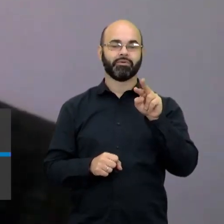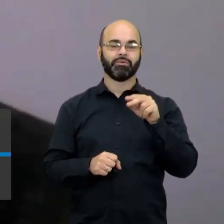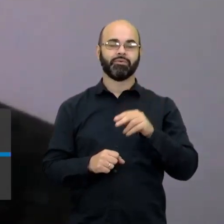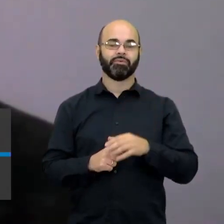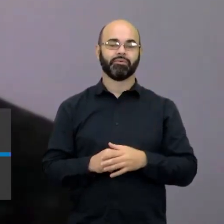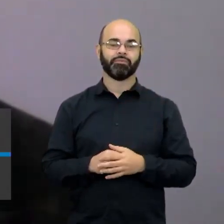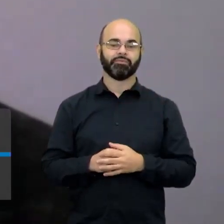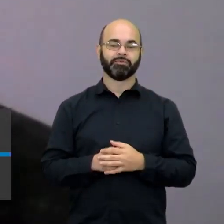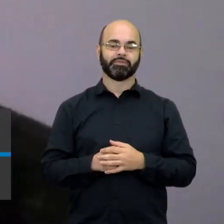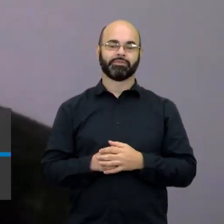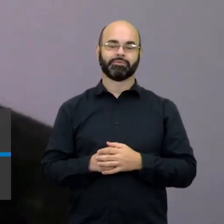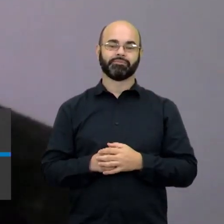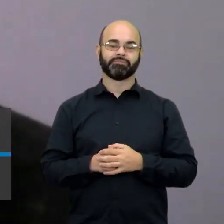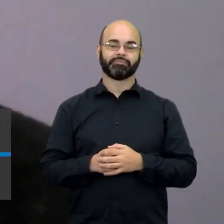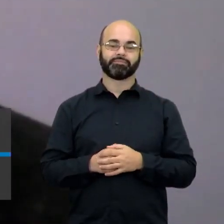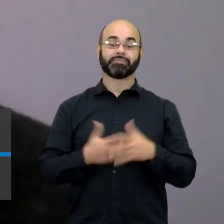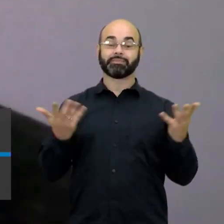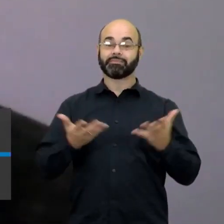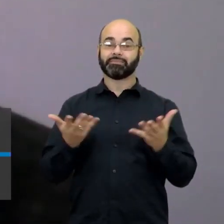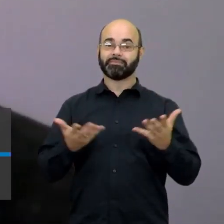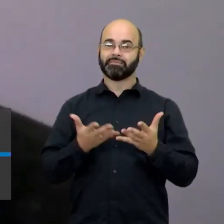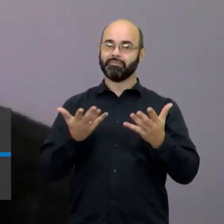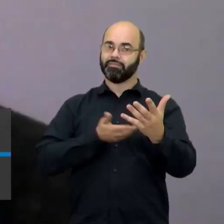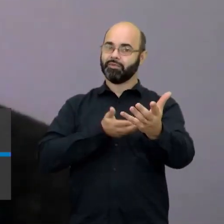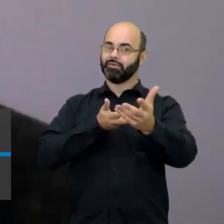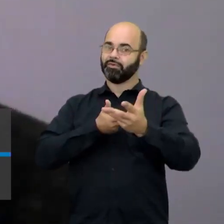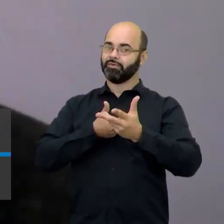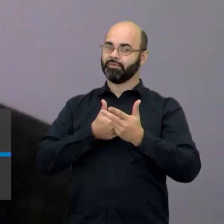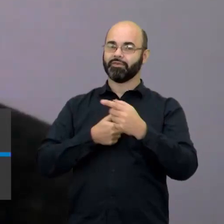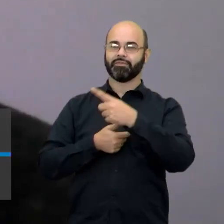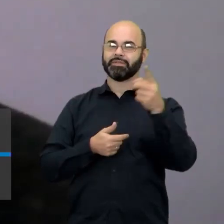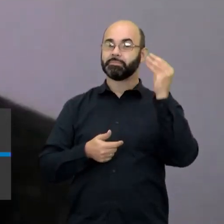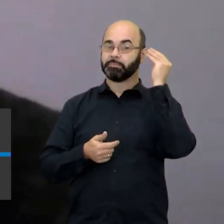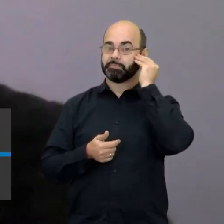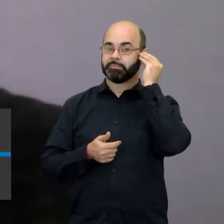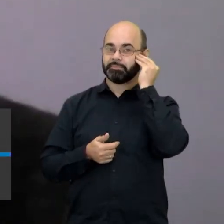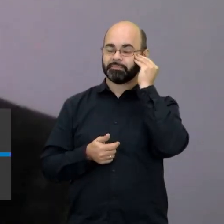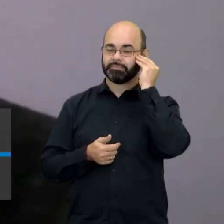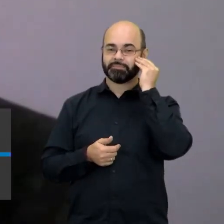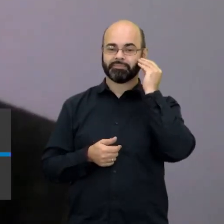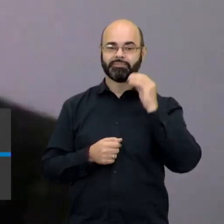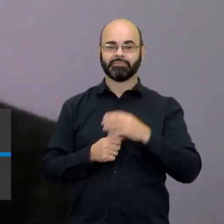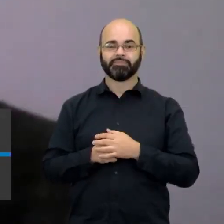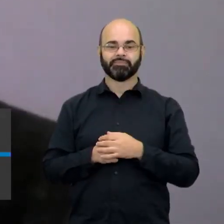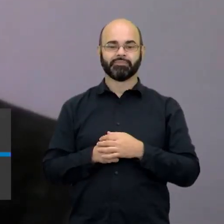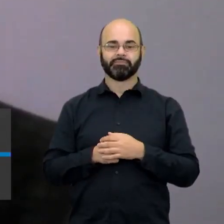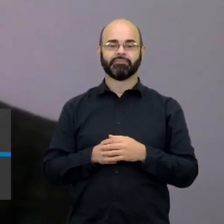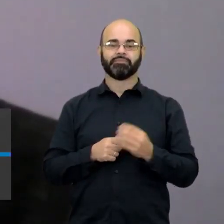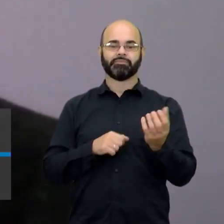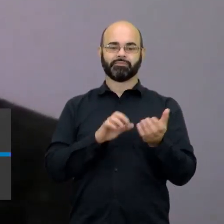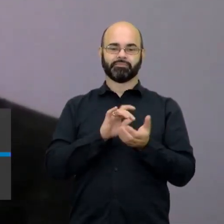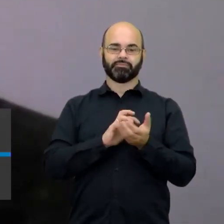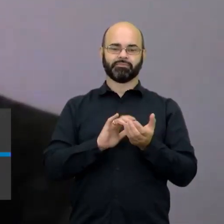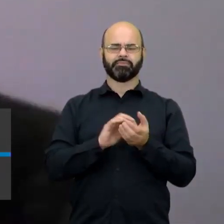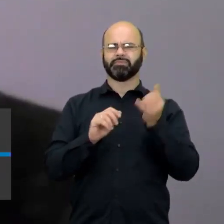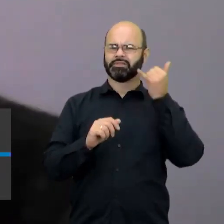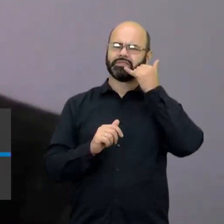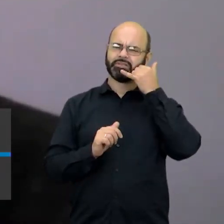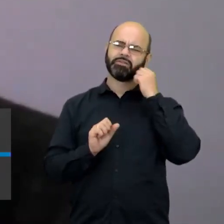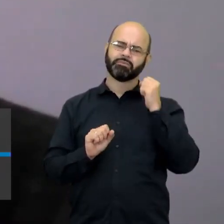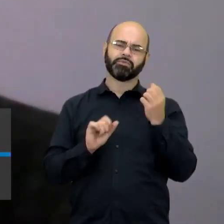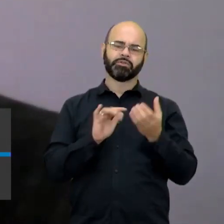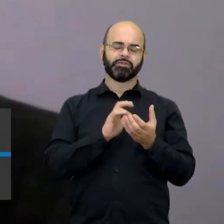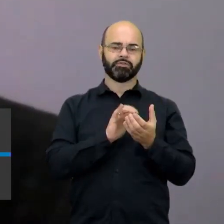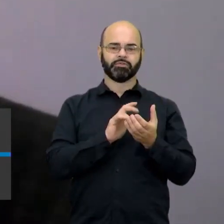decimal. E aí eu queria convidar a galera para fazer esse experimento aí com a gente. Pega agora sua calculadora no celular mesmo